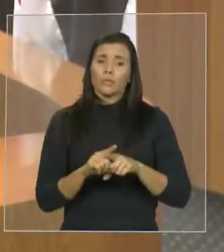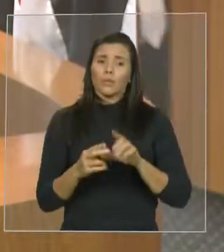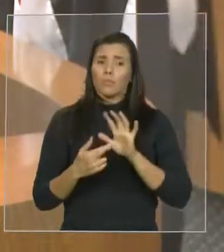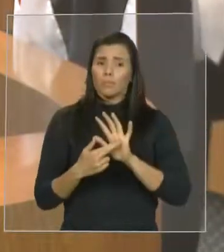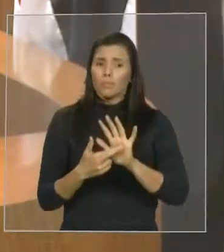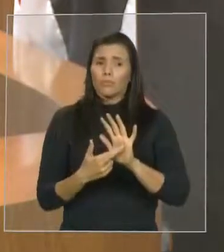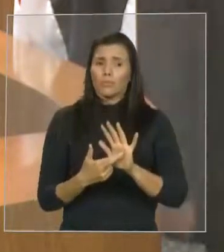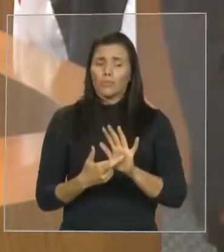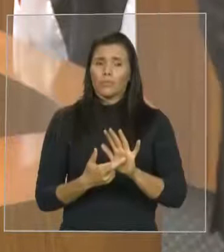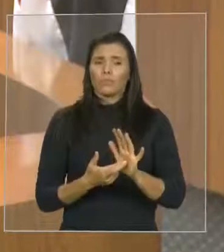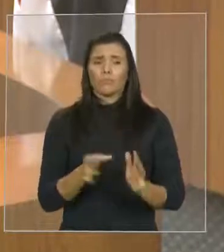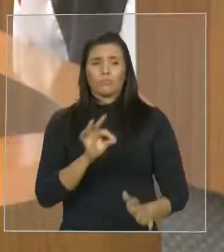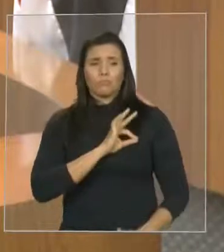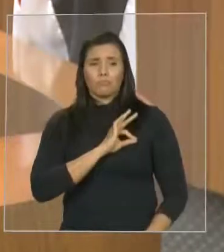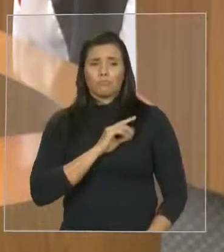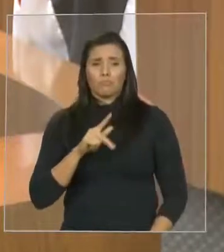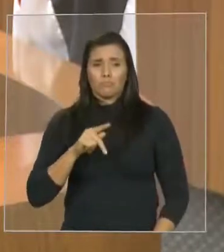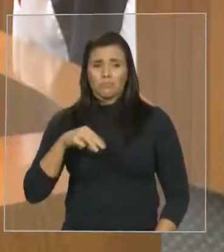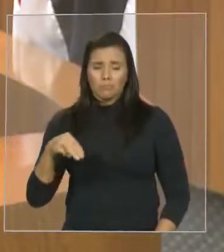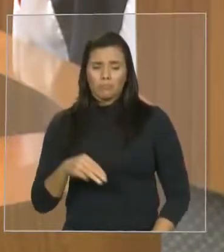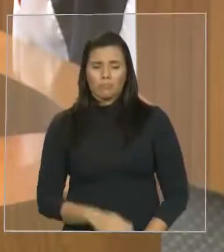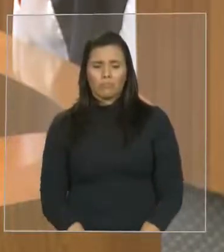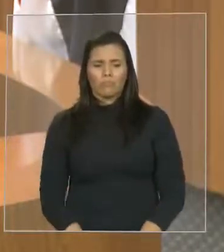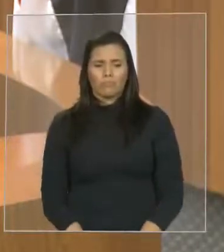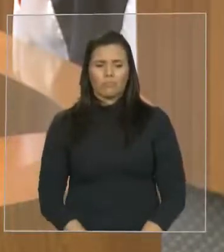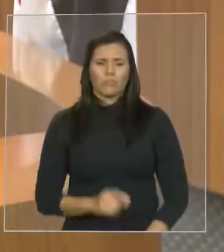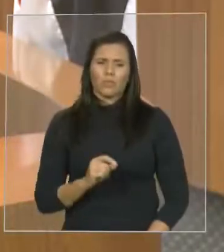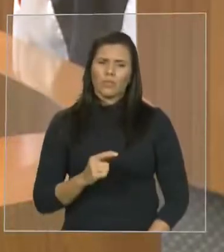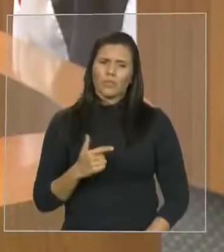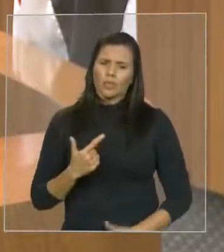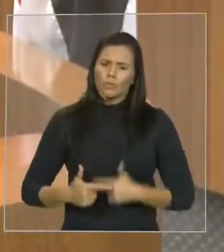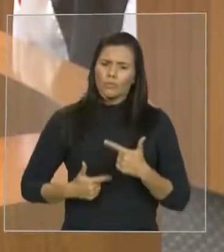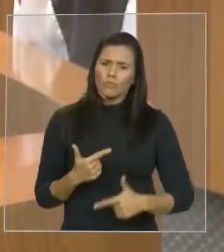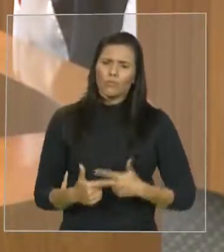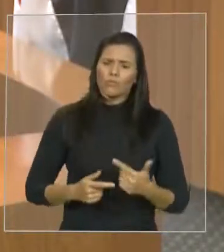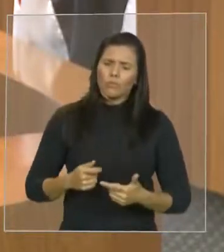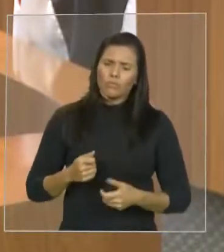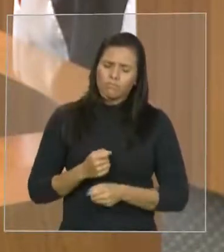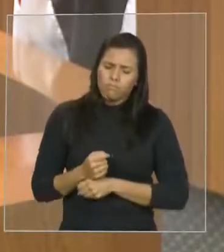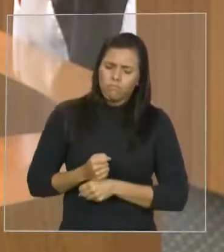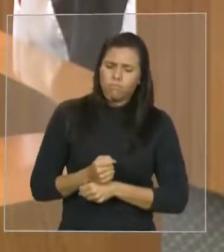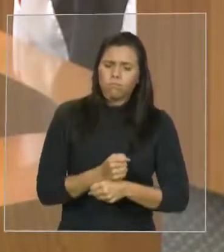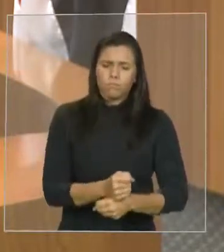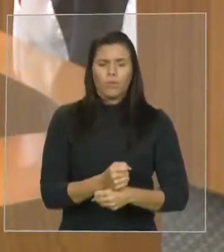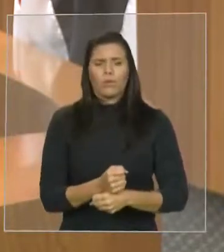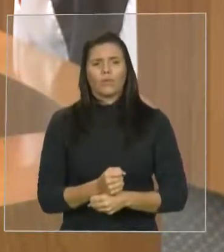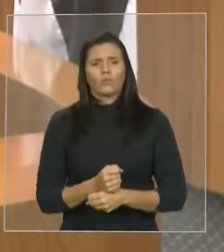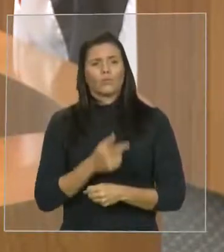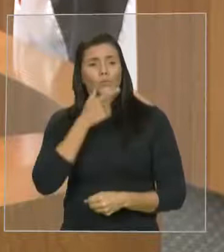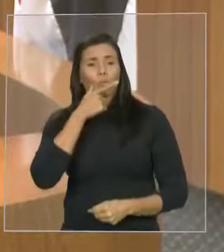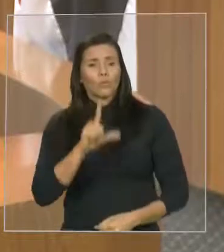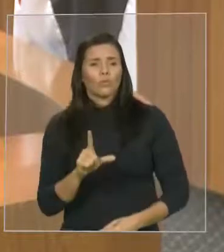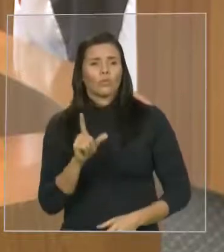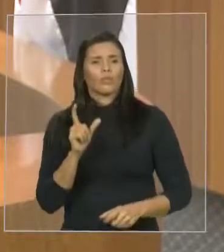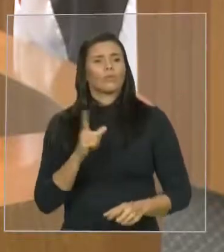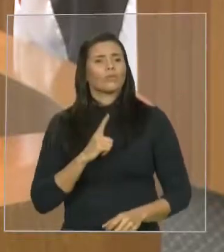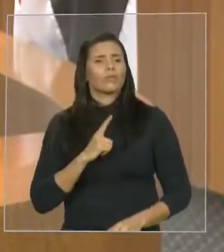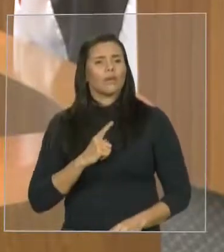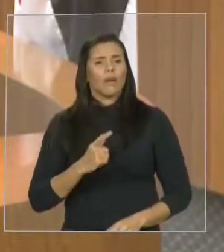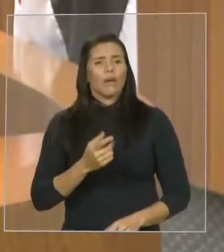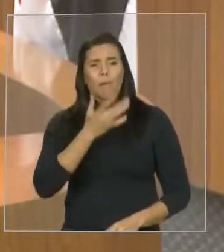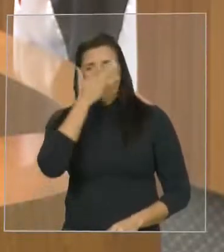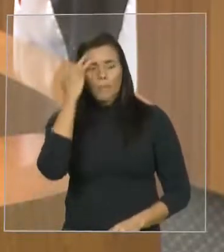que depois de duras penas conseguiu ter um representante na composição do Conselho. Ao lado